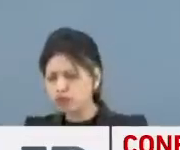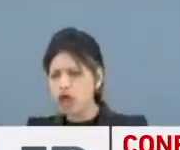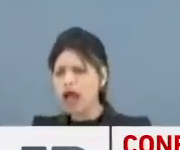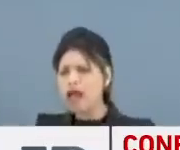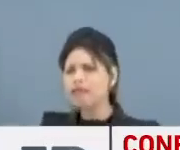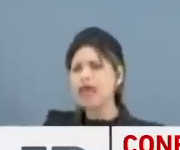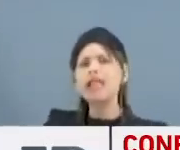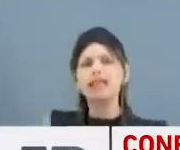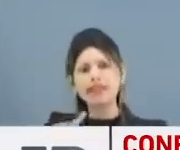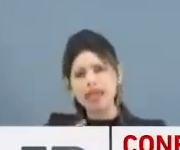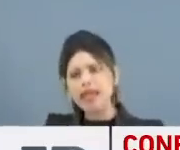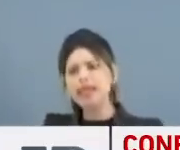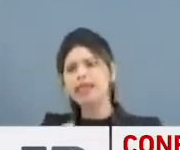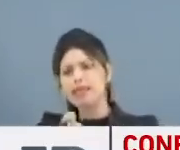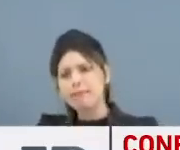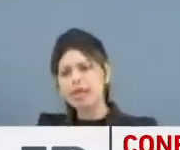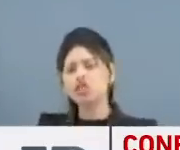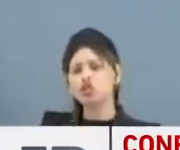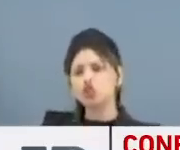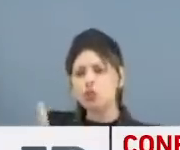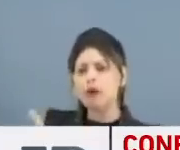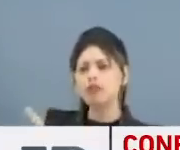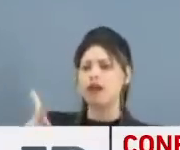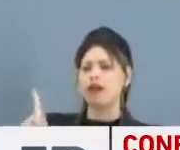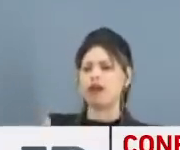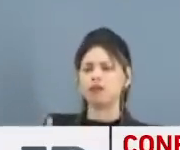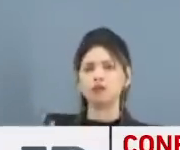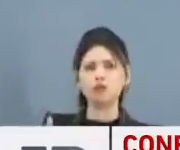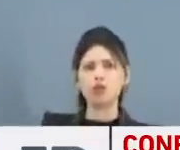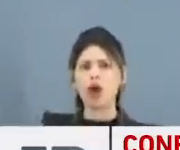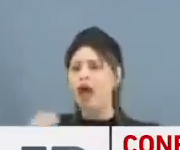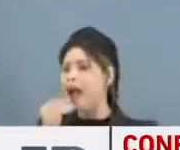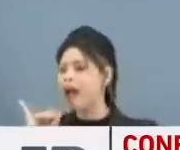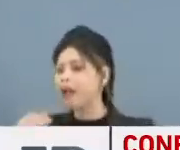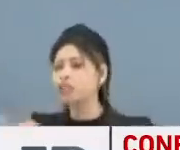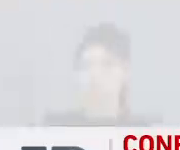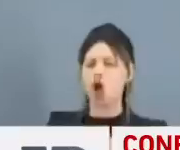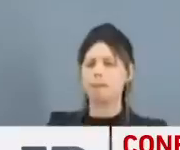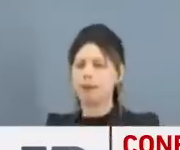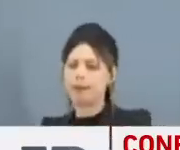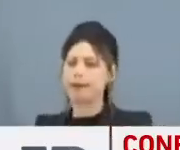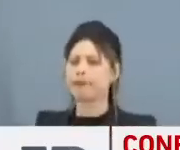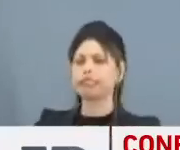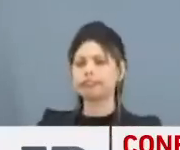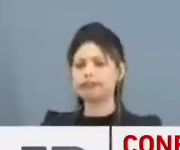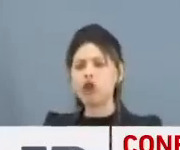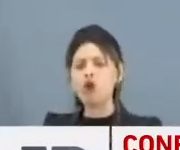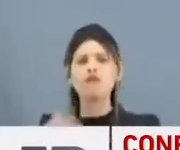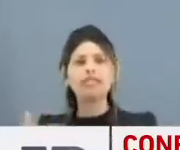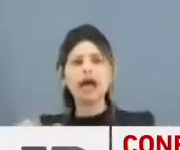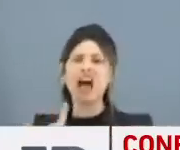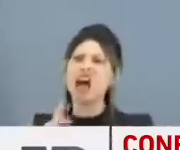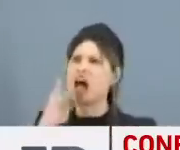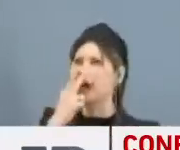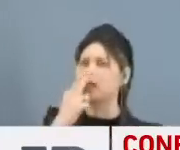do potássio, dependente do... Quando se fala em transição energética, não há como dissociar da mineração. 3 semanas se passaram